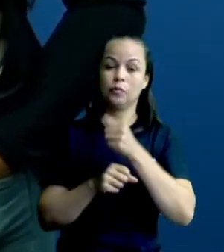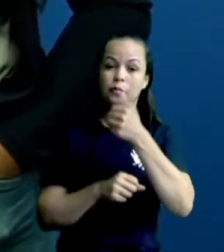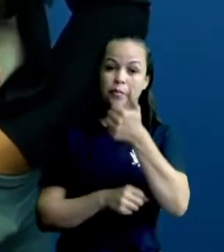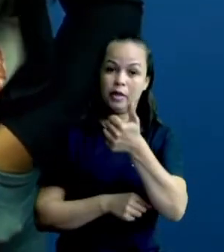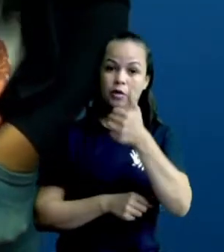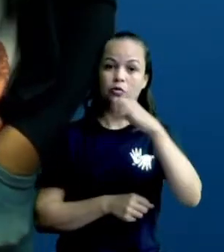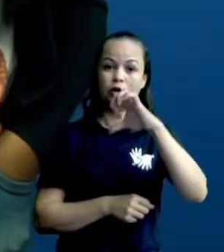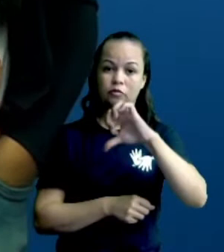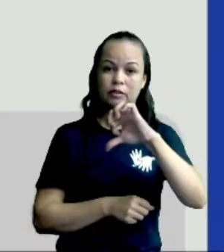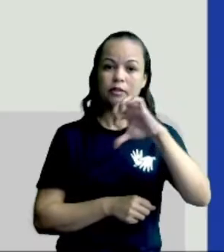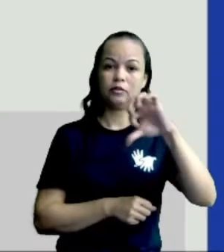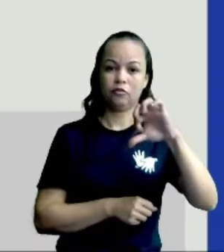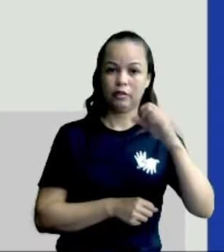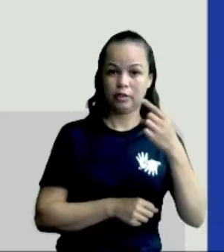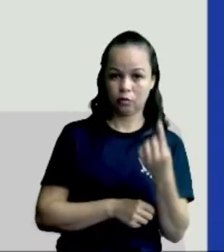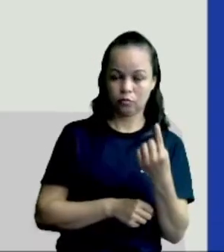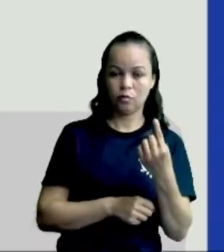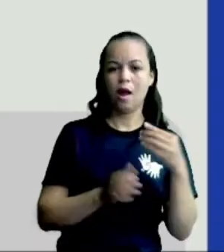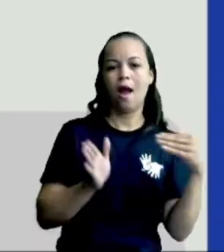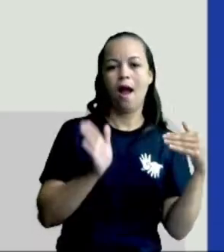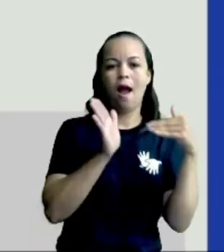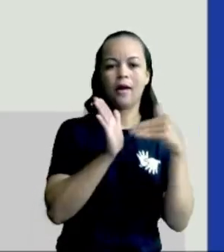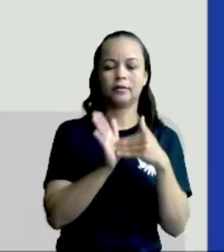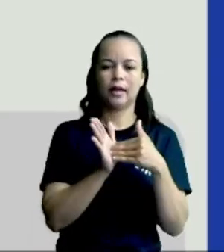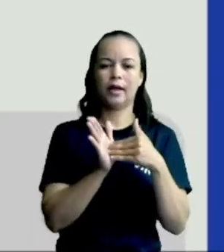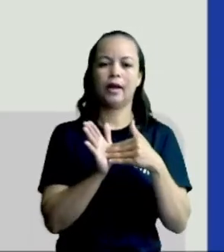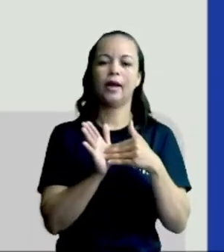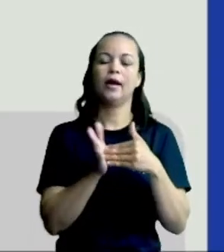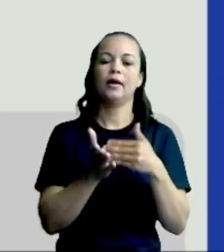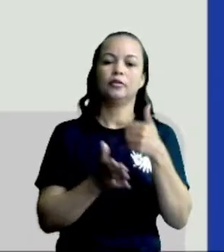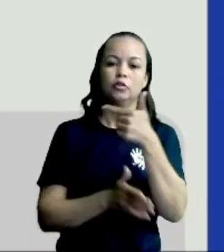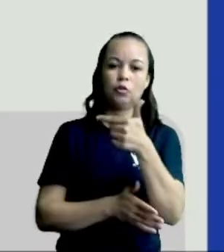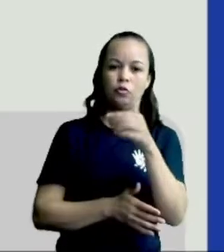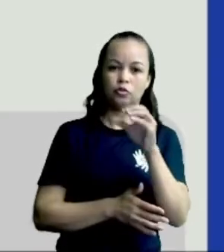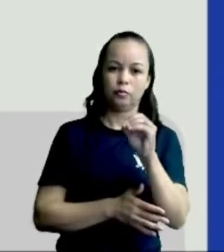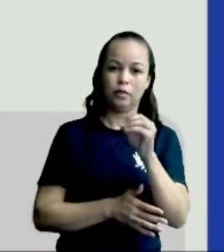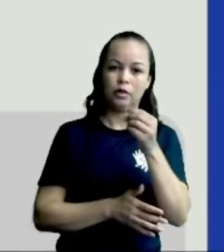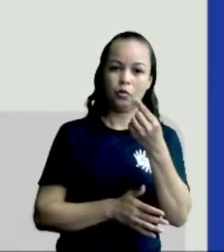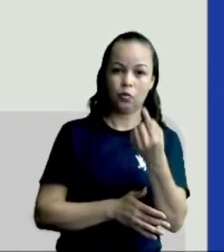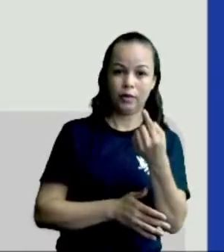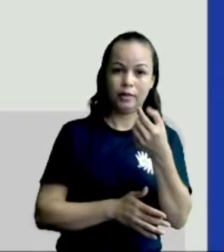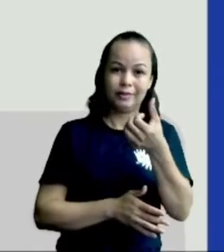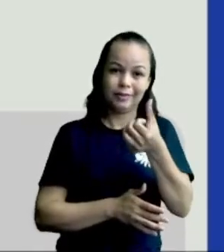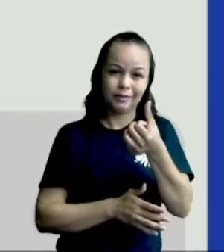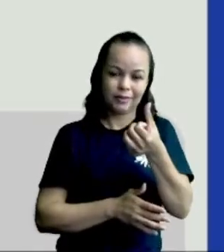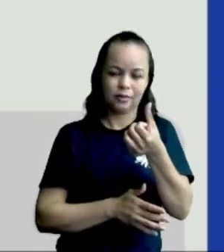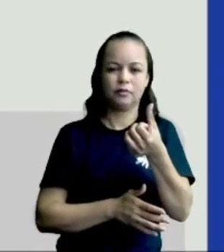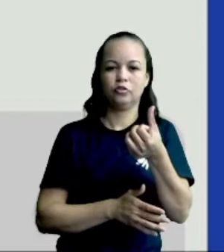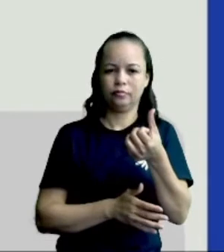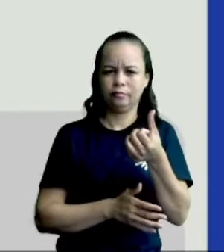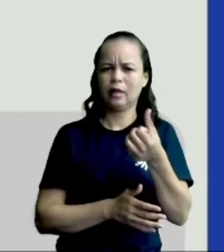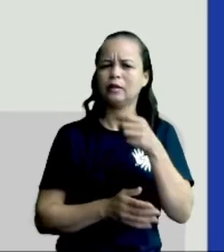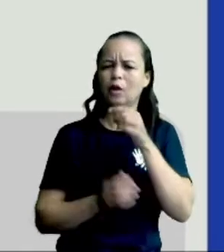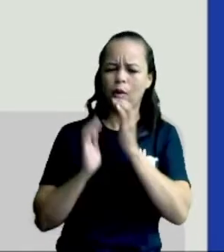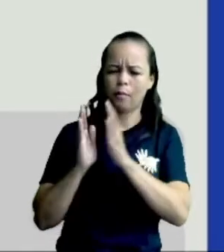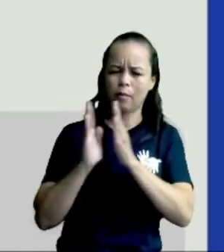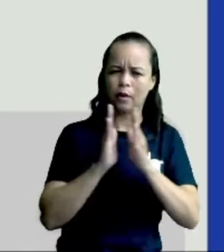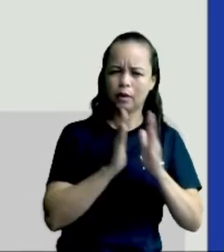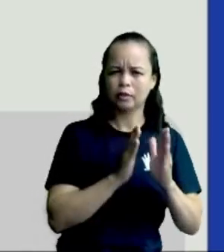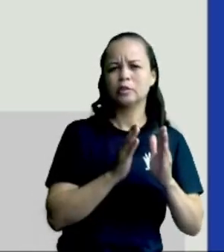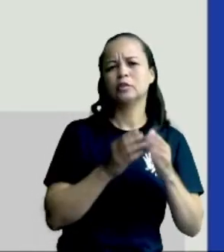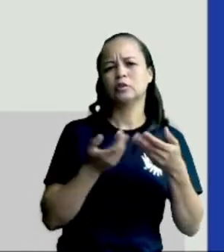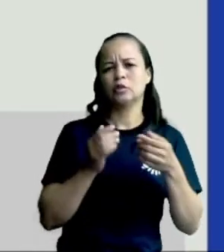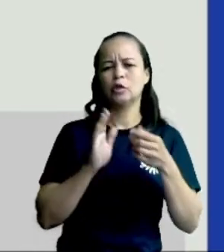1991 até 2016. Então, esses gráficos, eles têm um período, tá certo? de